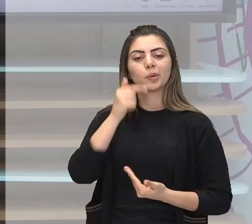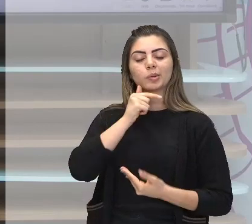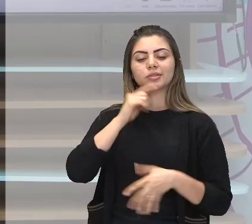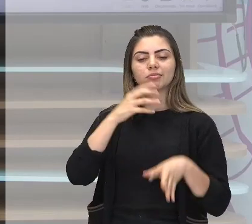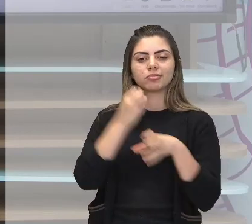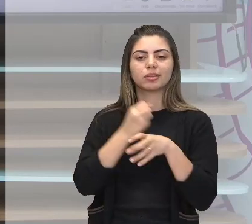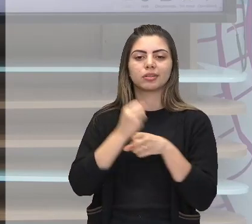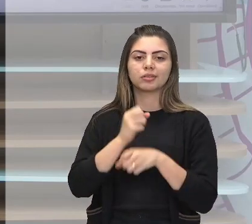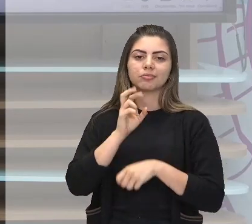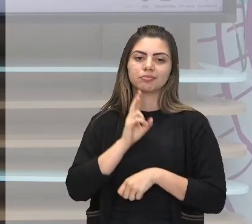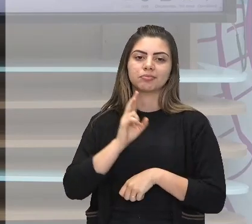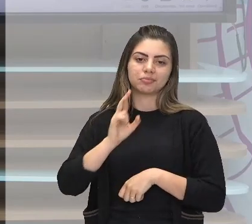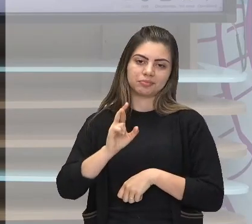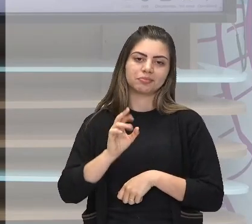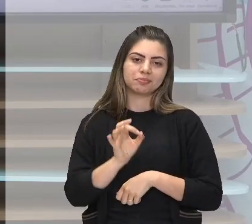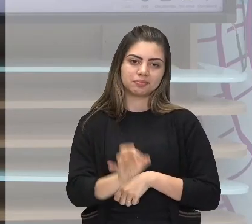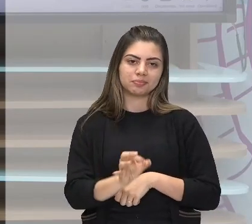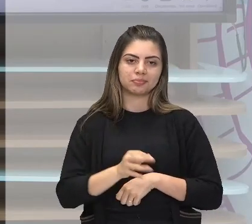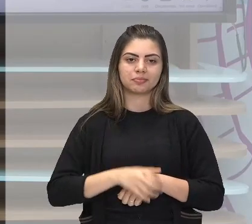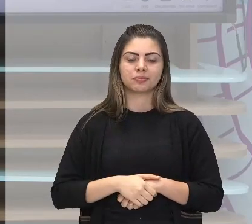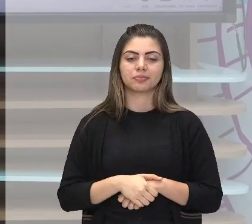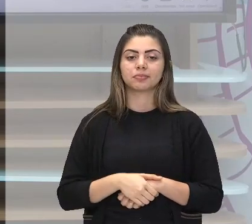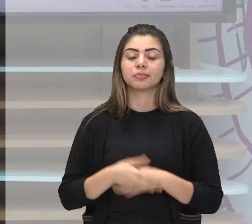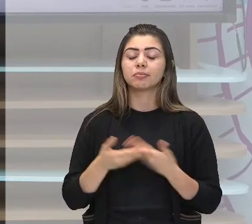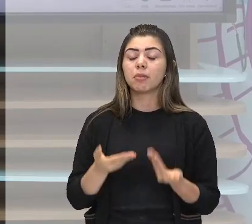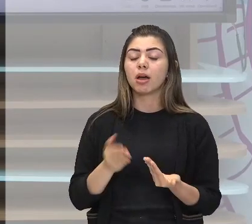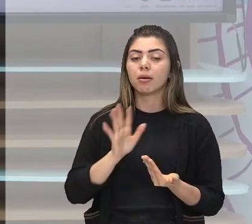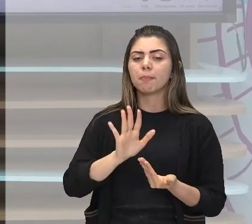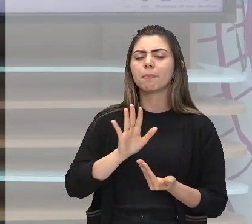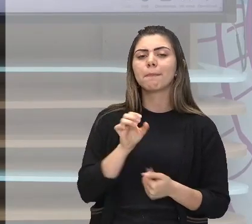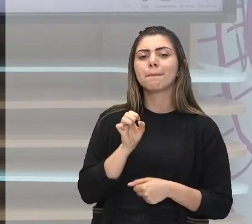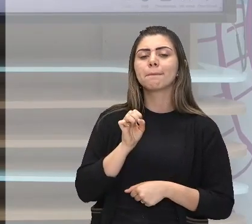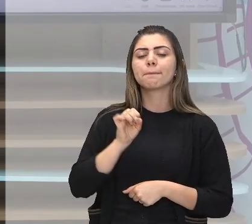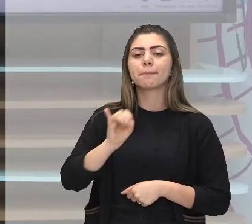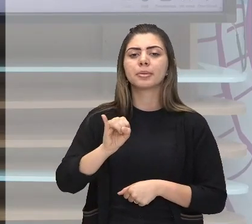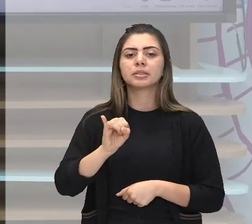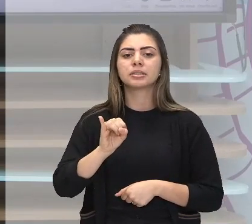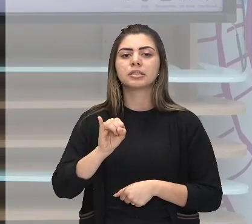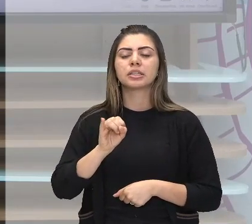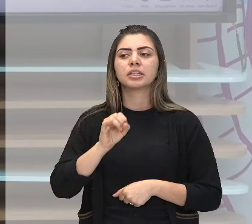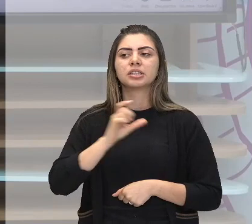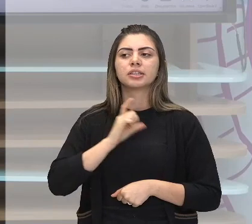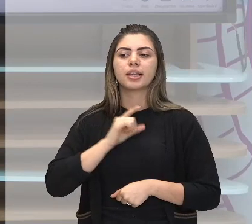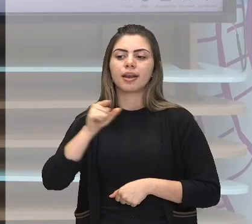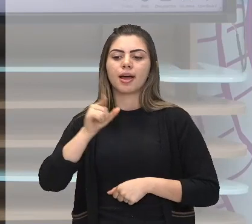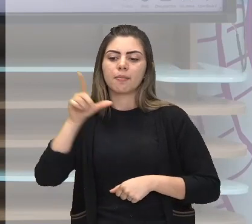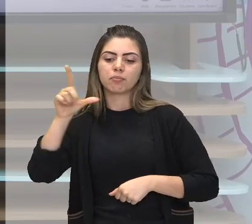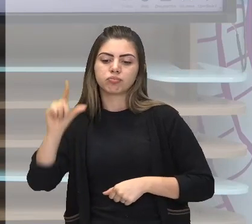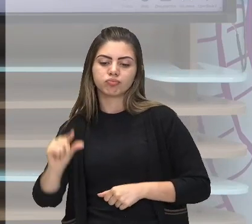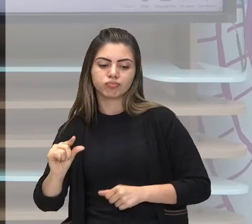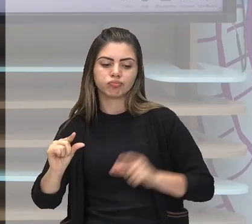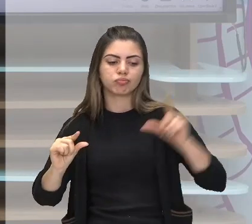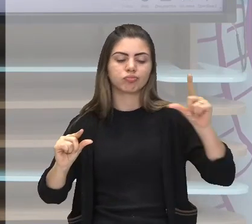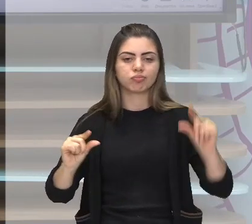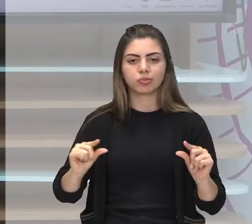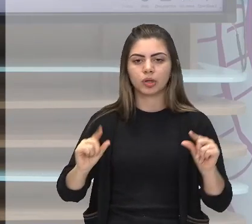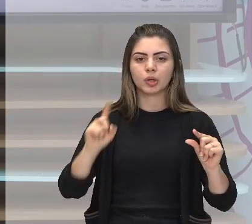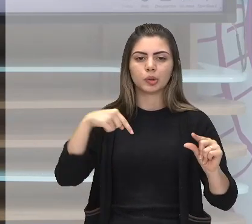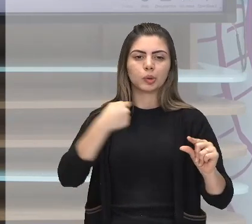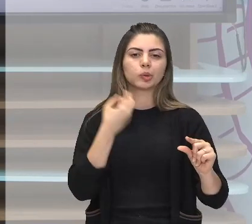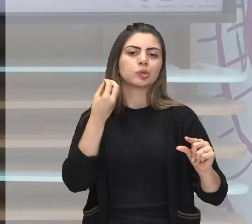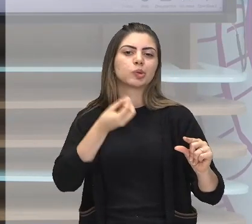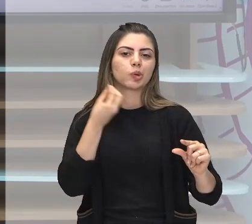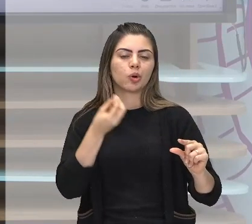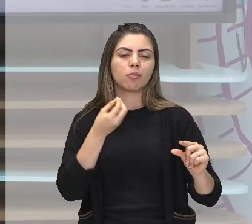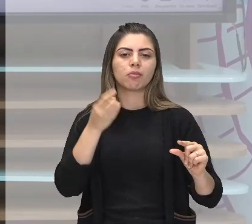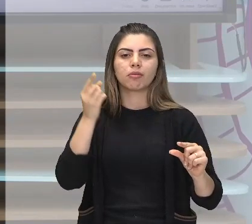o valor de x. Se houvesse uma queda, você iria inverter a setinha.